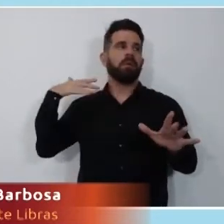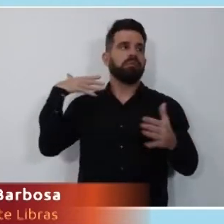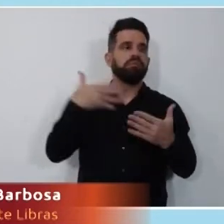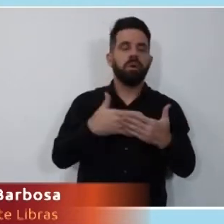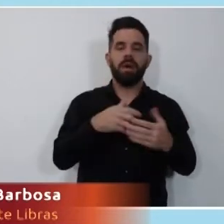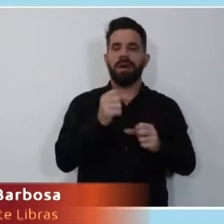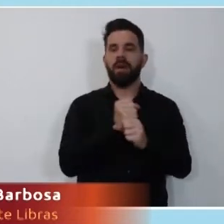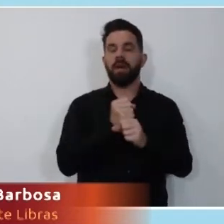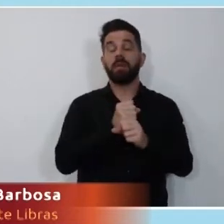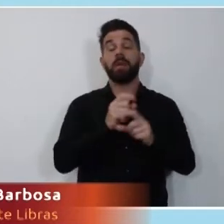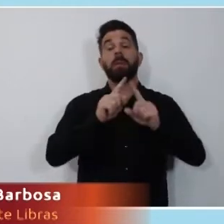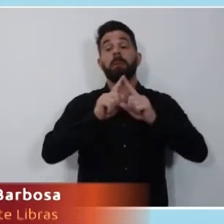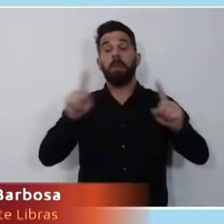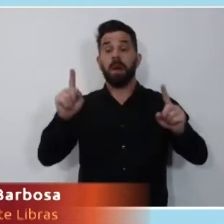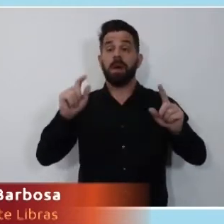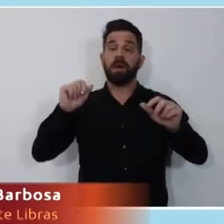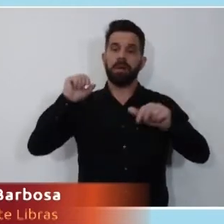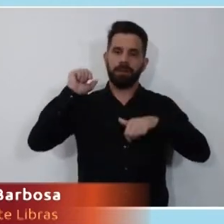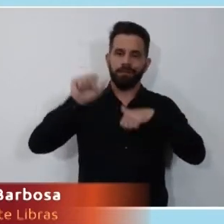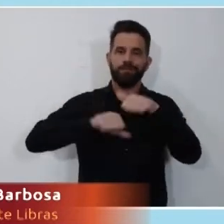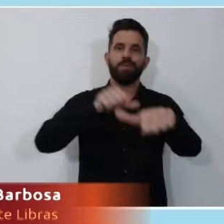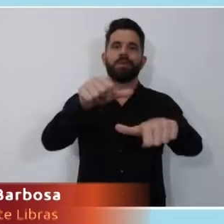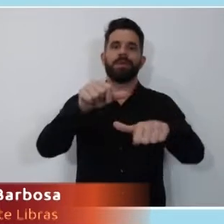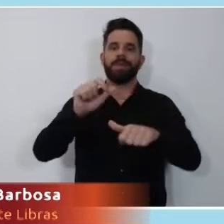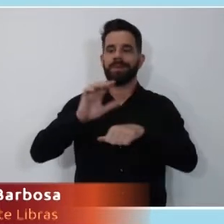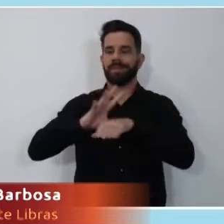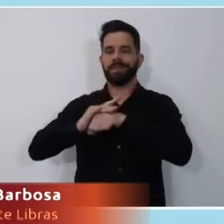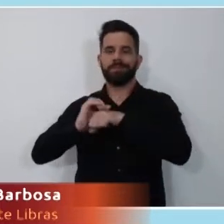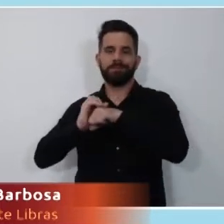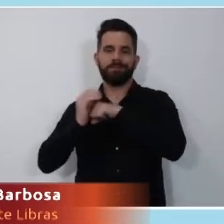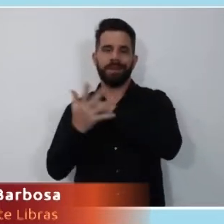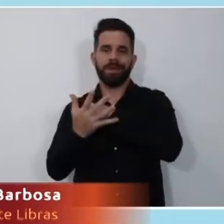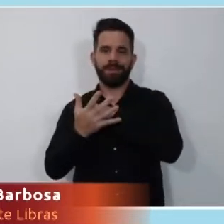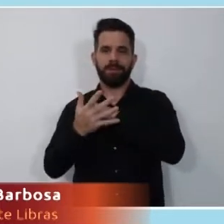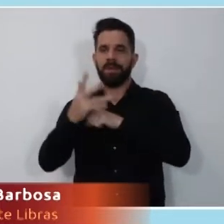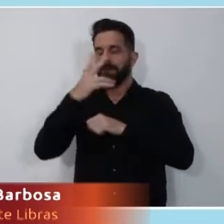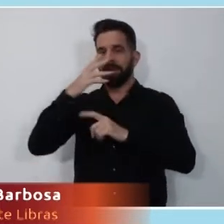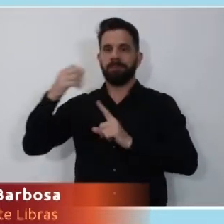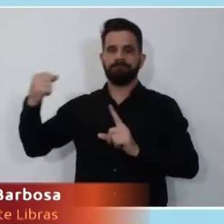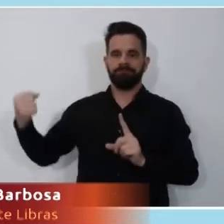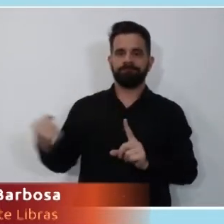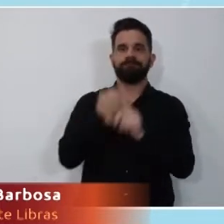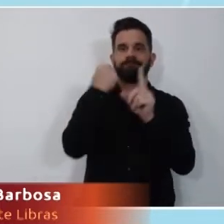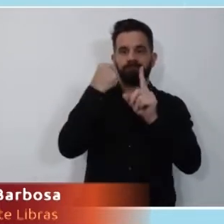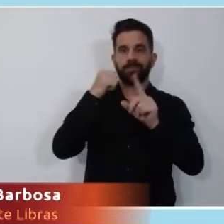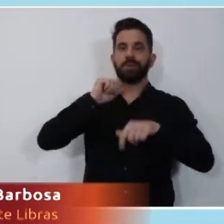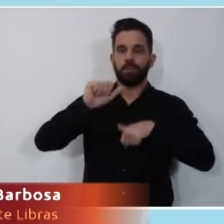pela mudança que a pandemia está trazendo, né? Estamos uma grande mudança a causa